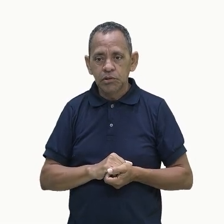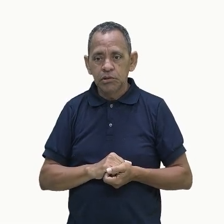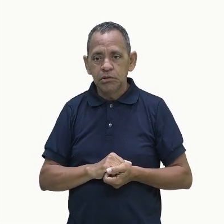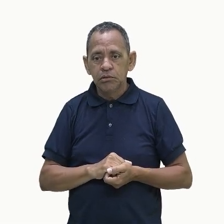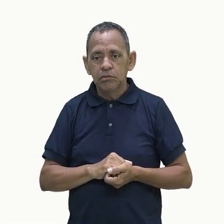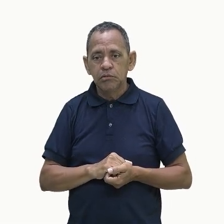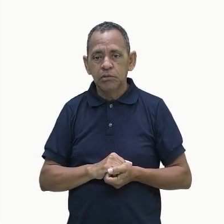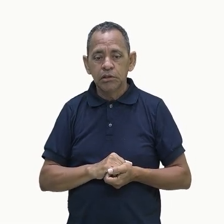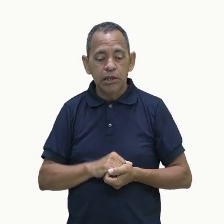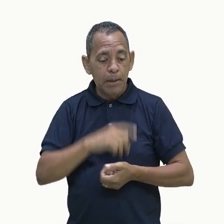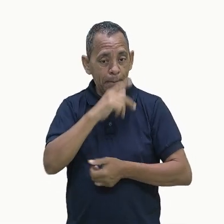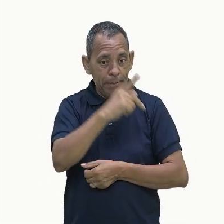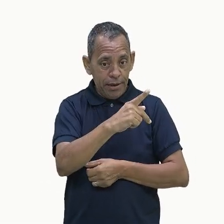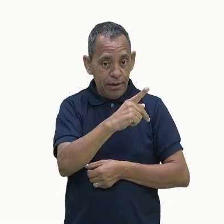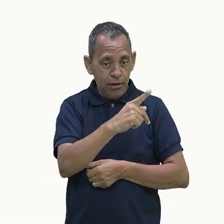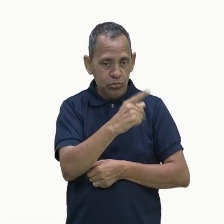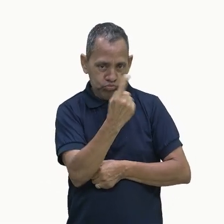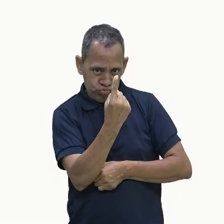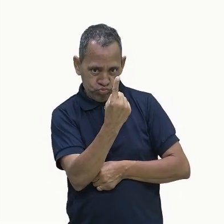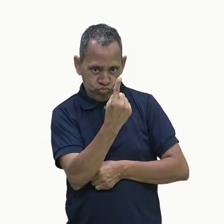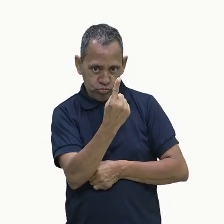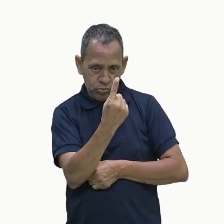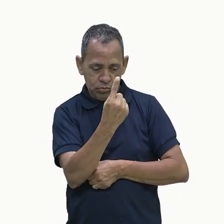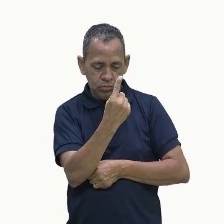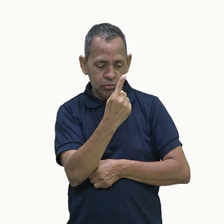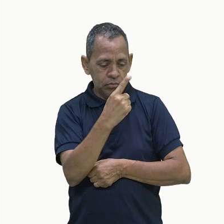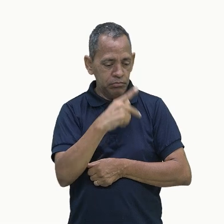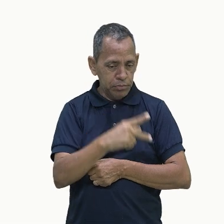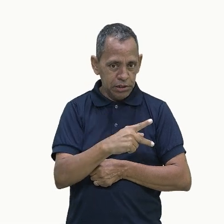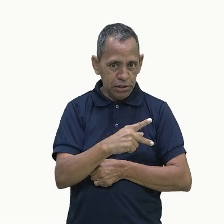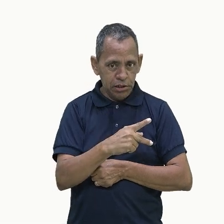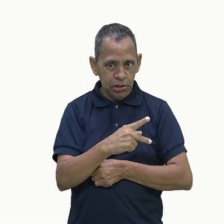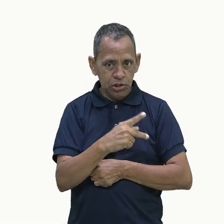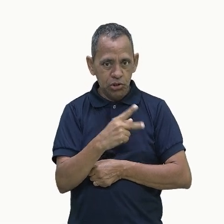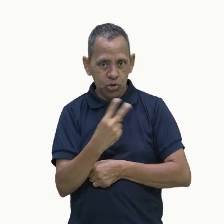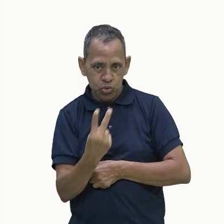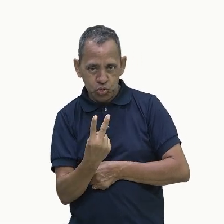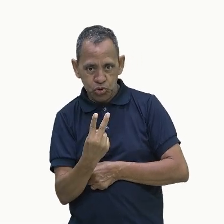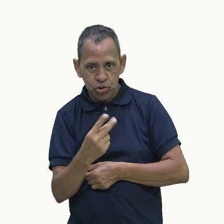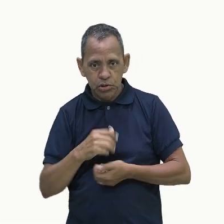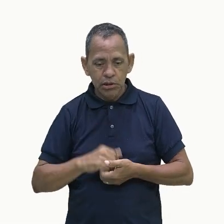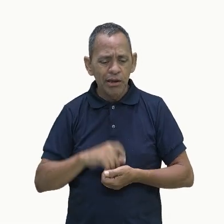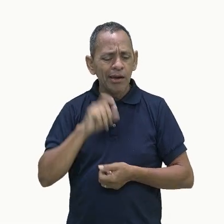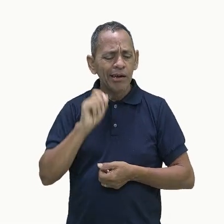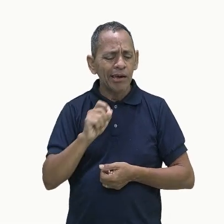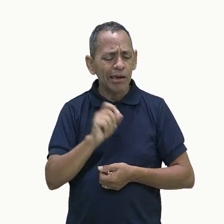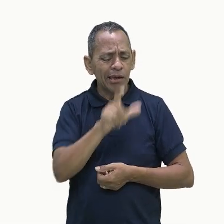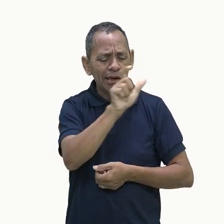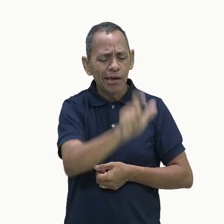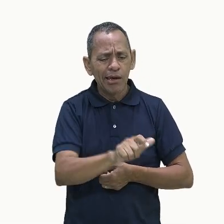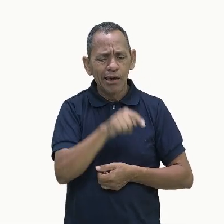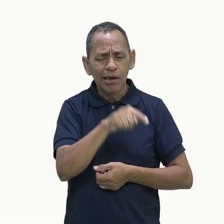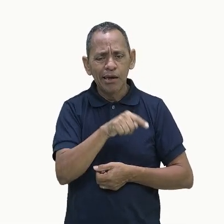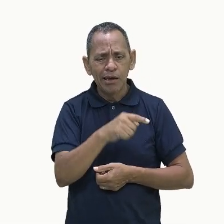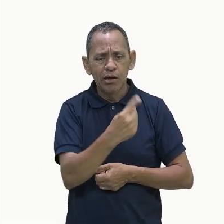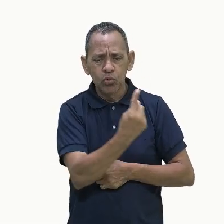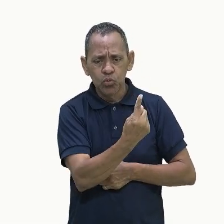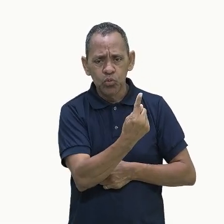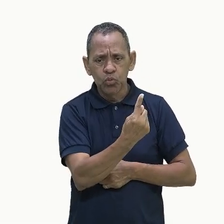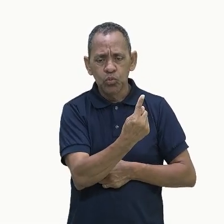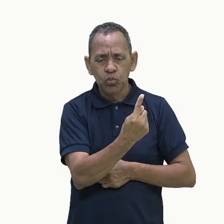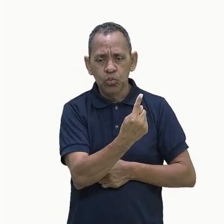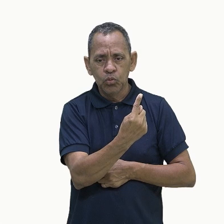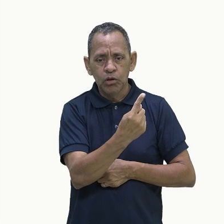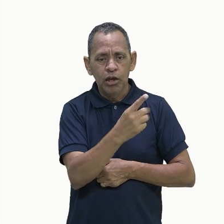Pressão 1 e a pressão 2. Lembrando, quem é a pressão 1? Vai ser a força 1